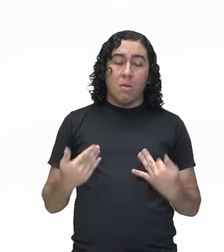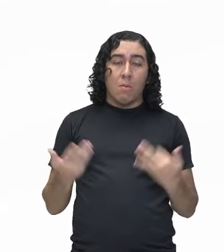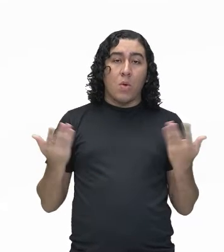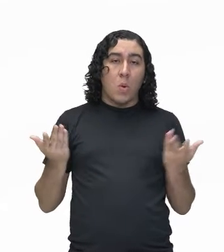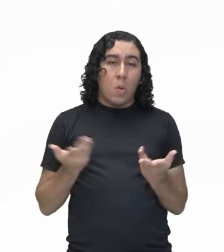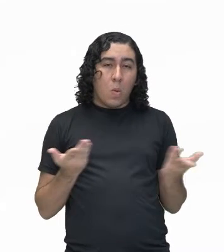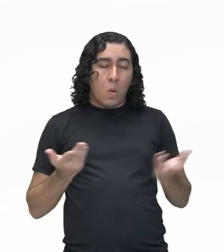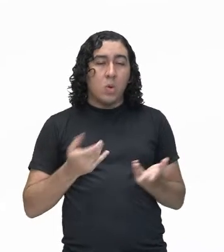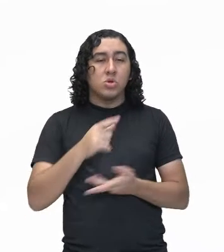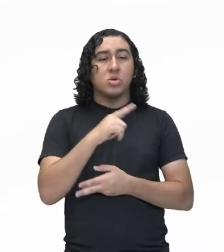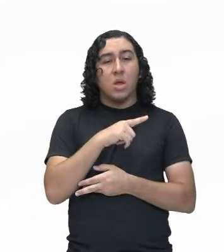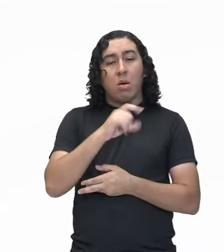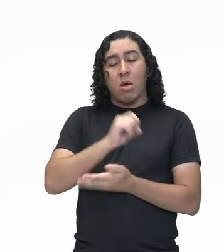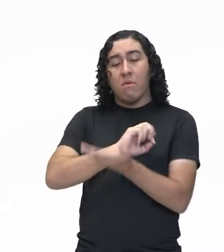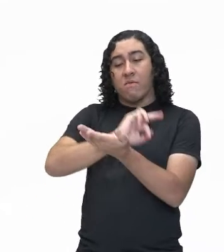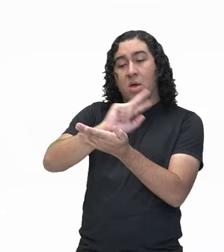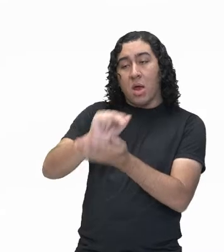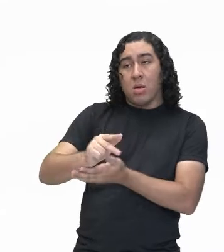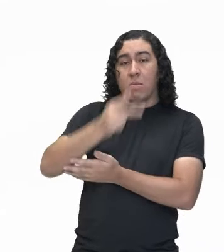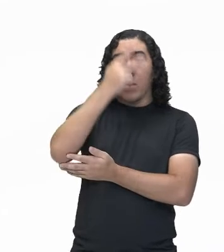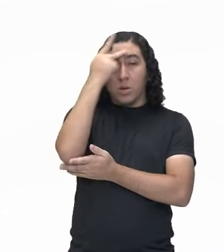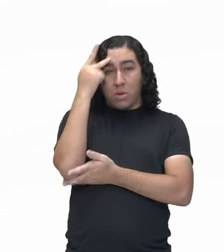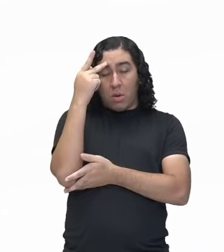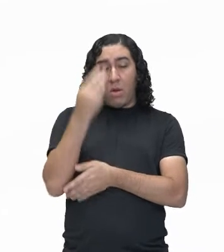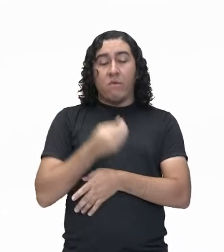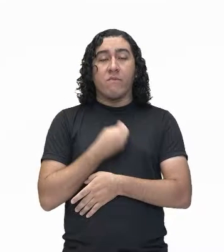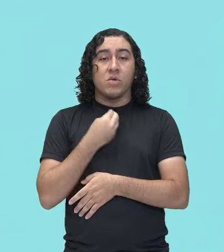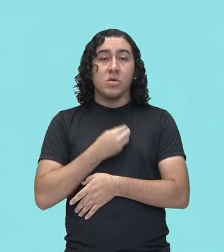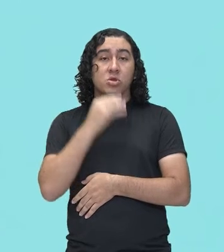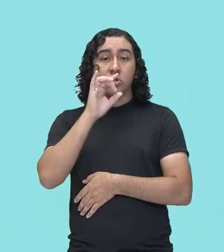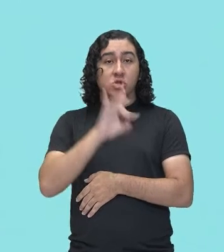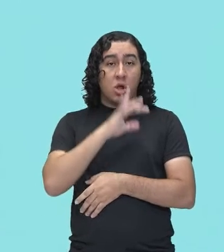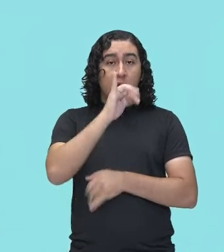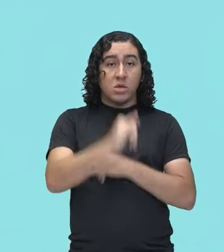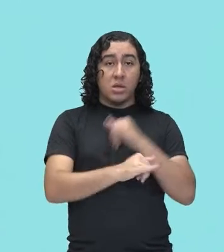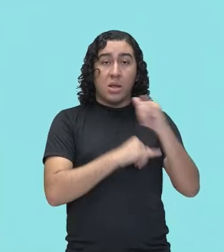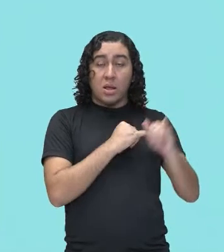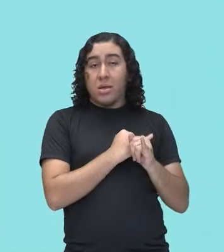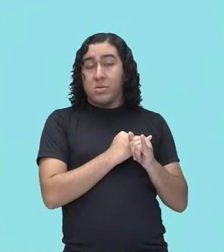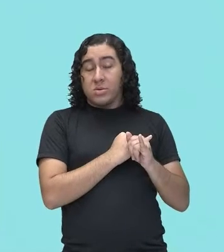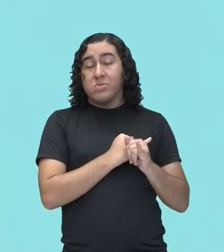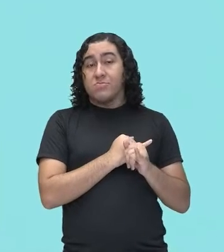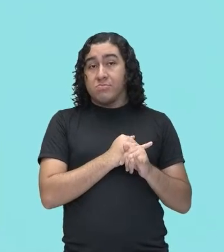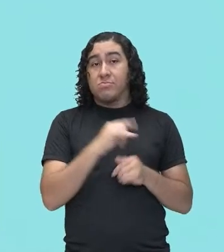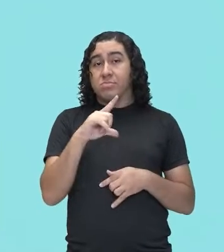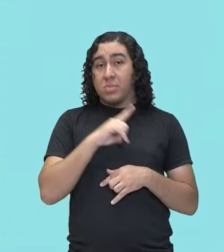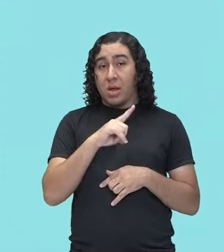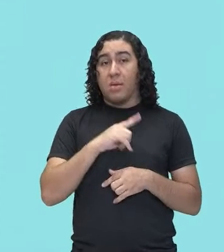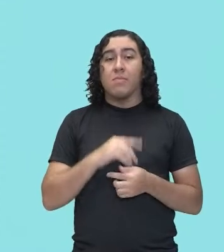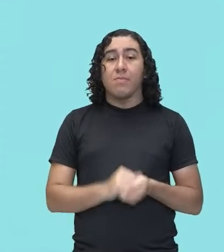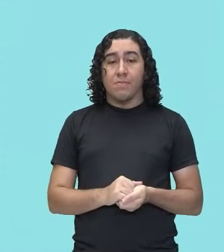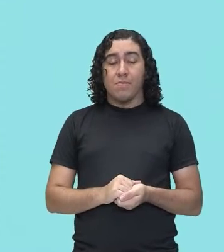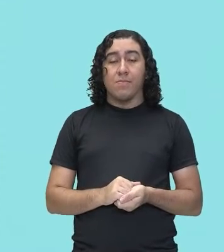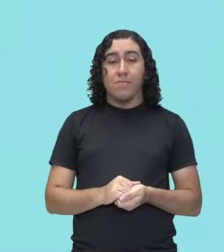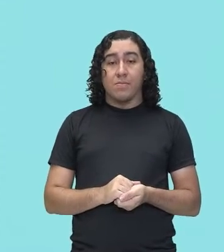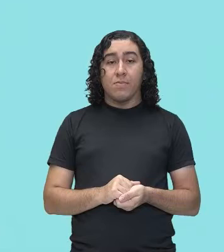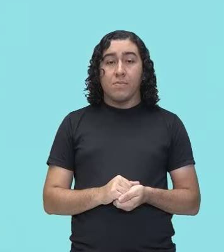existem muitas pessoas que vivem só da internet através